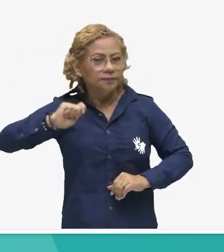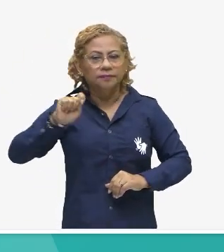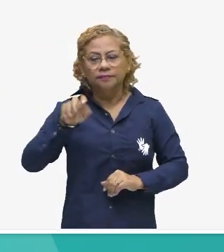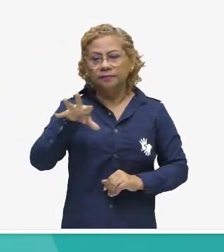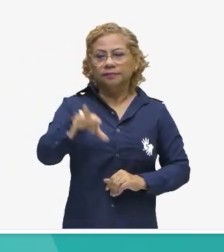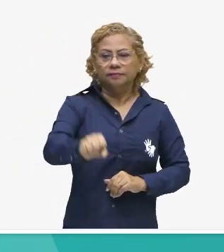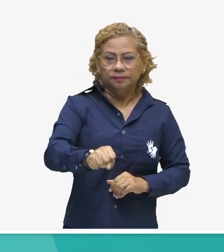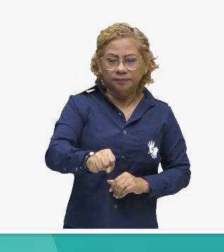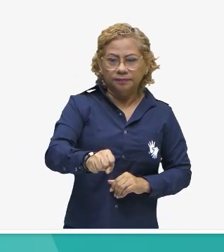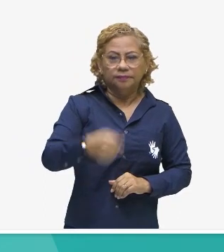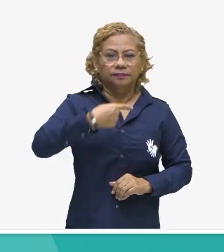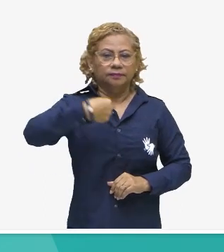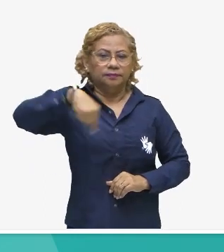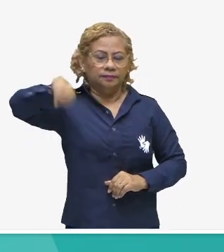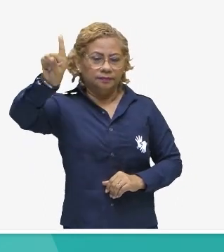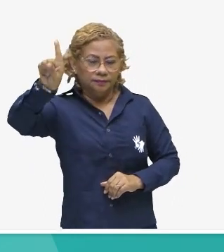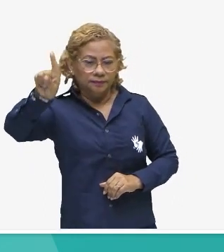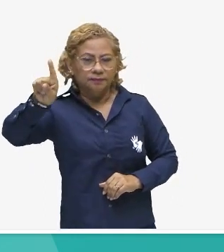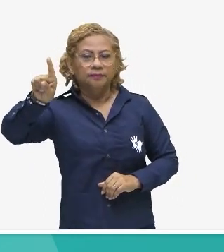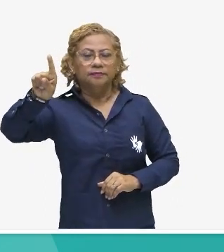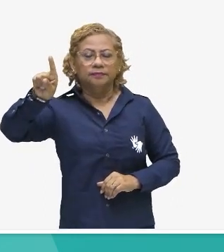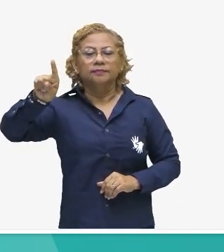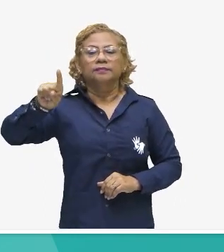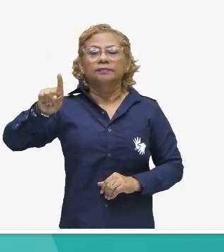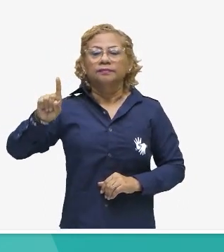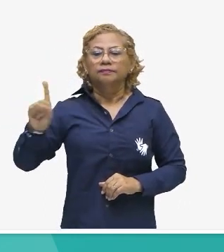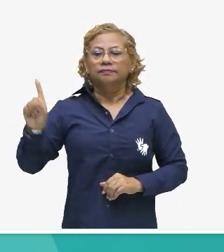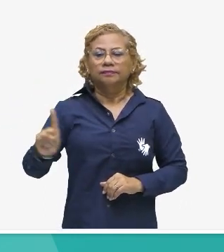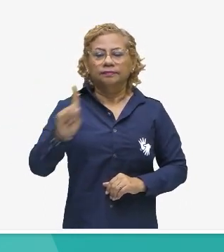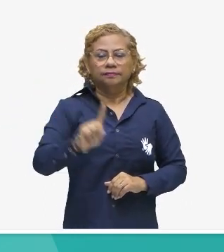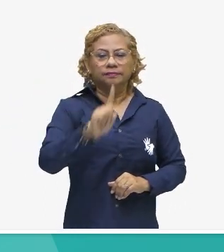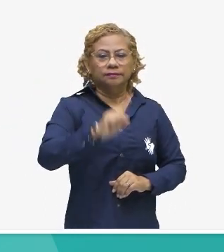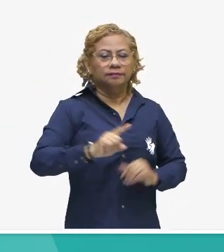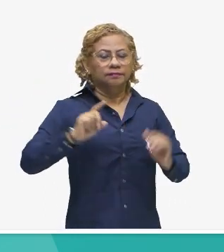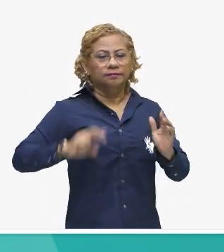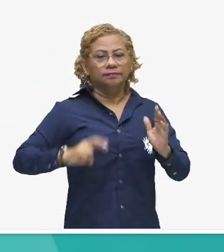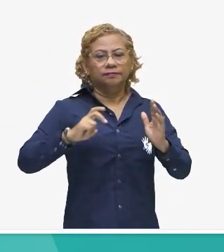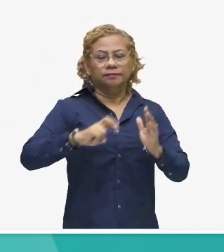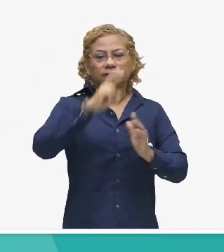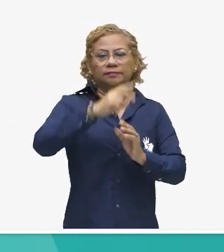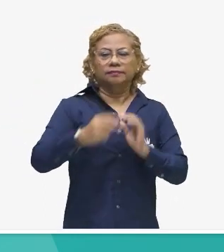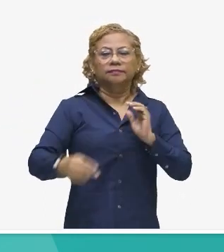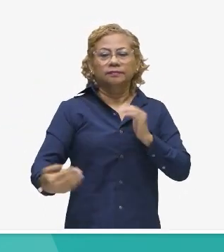peguei, saí, andei, subi, entrei,